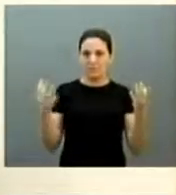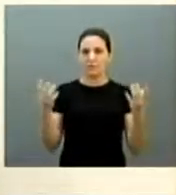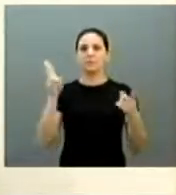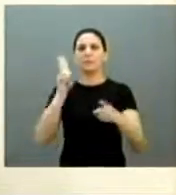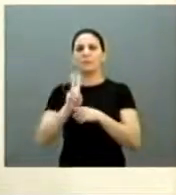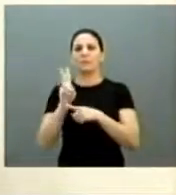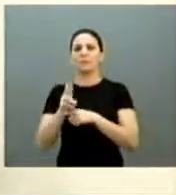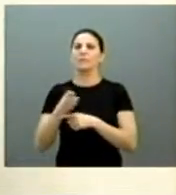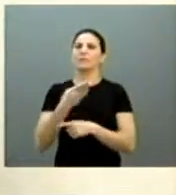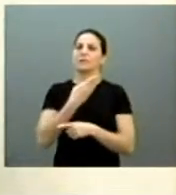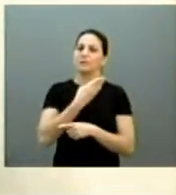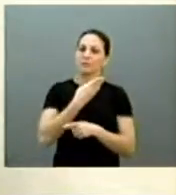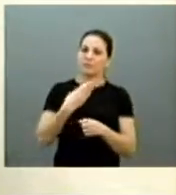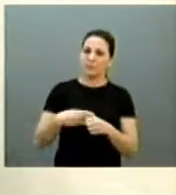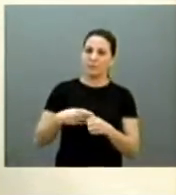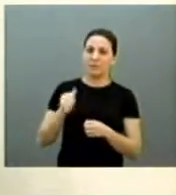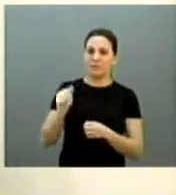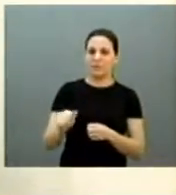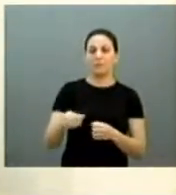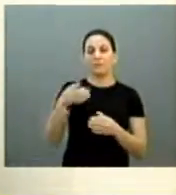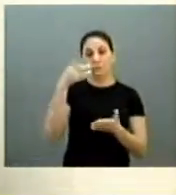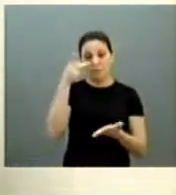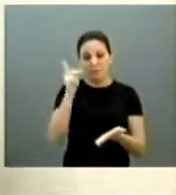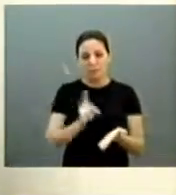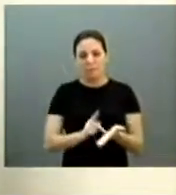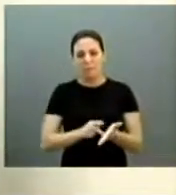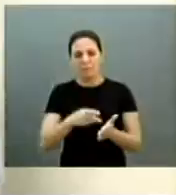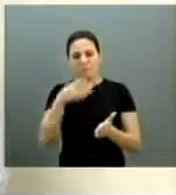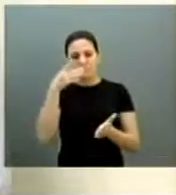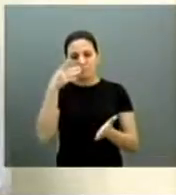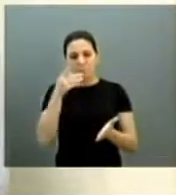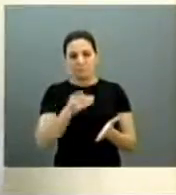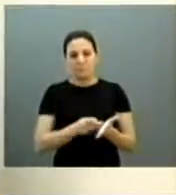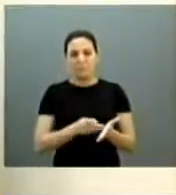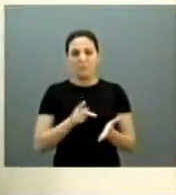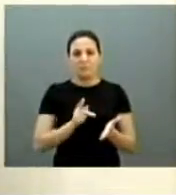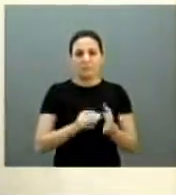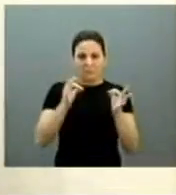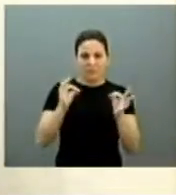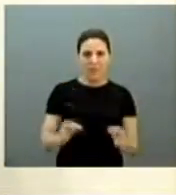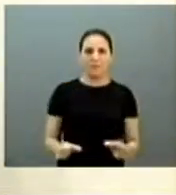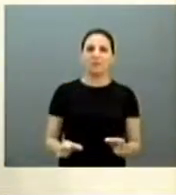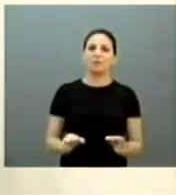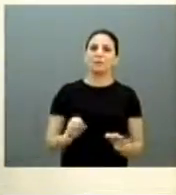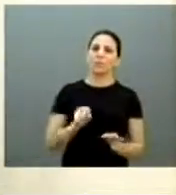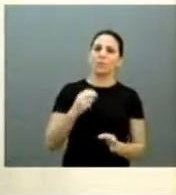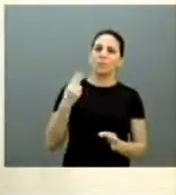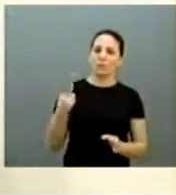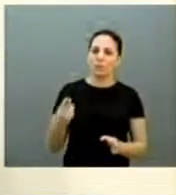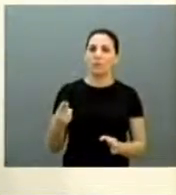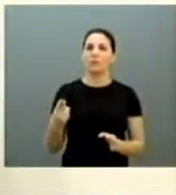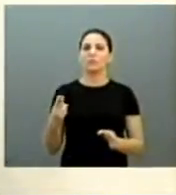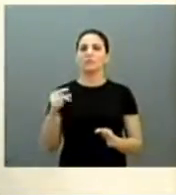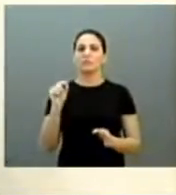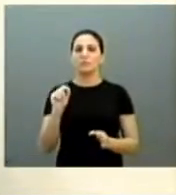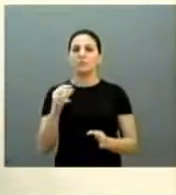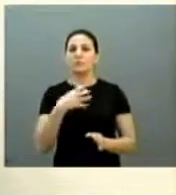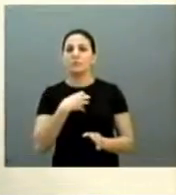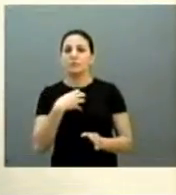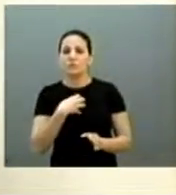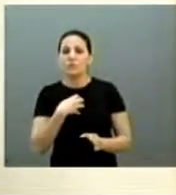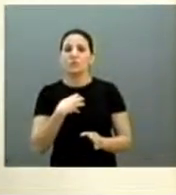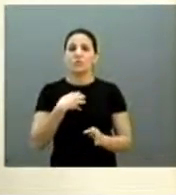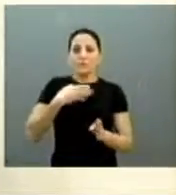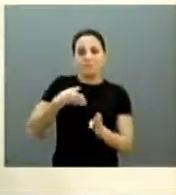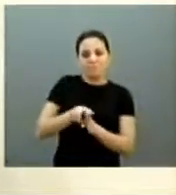Você tem toda a razão. E não é a Vossa Excelência que vai faltar o meu discurso ou o meu mandato da forma que eu vou atuar aqui dentro. Porque